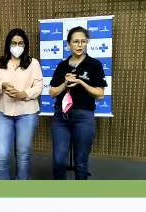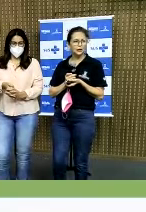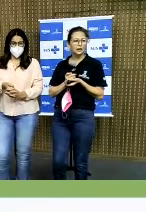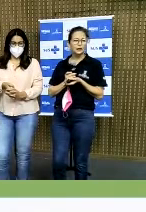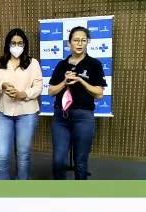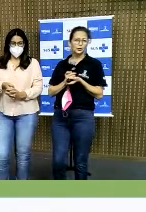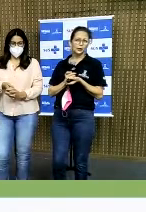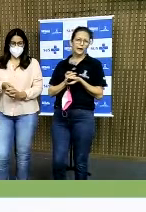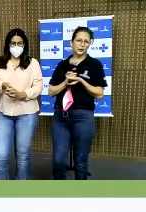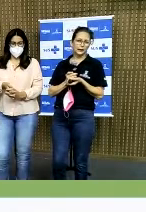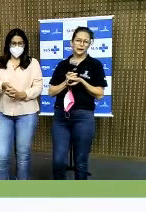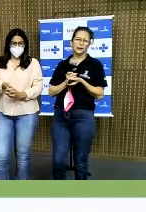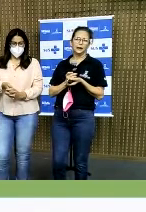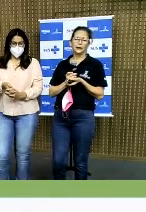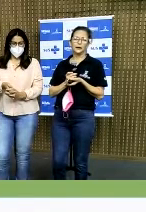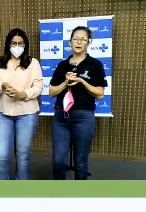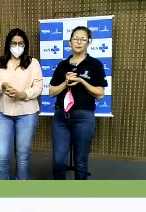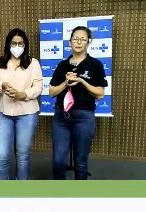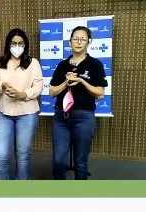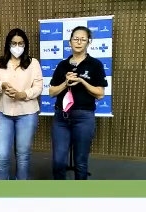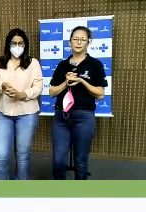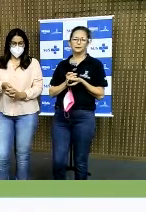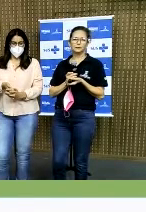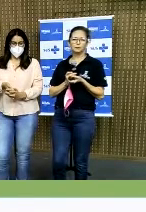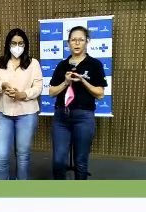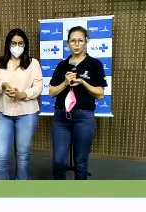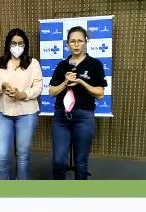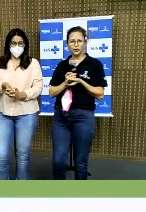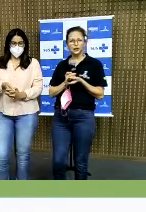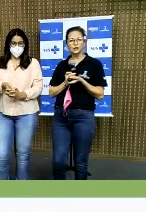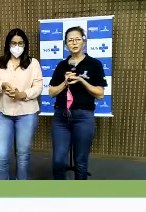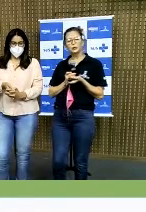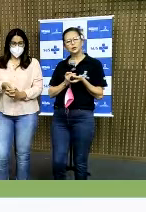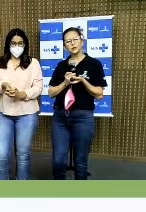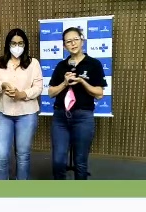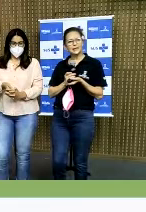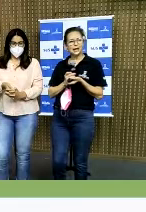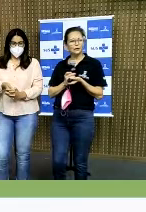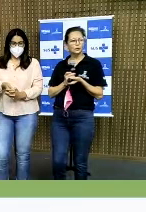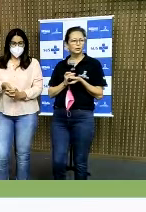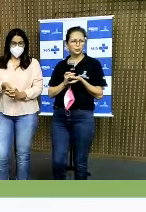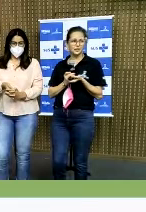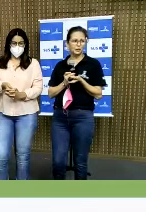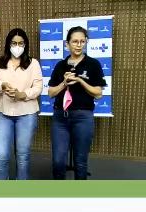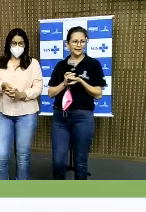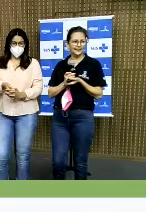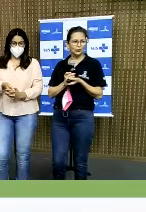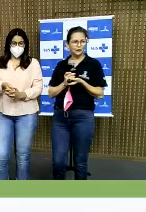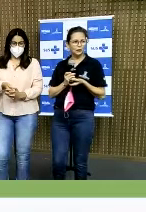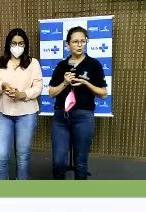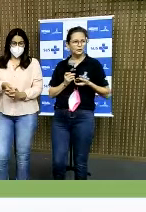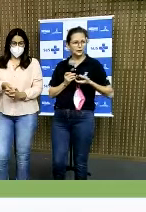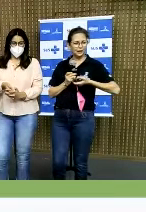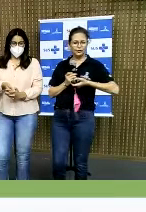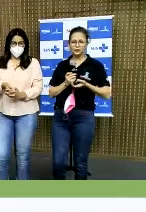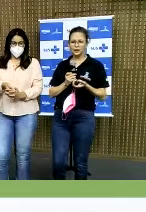maternidade. Doutora Ana, ela pegou COVID, ficou de atestado, depois a mãe faleceu,